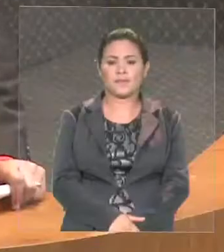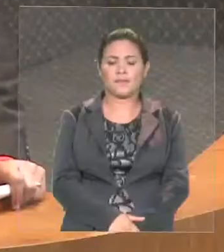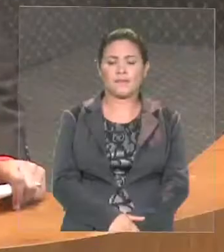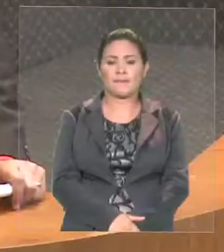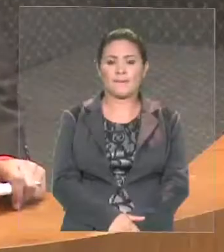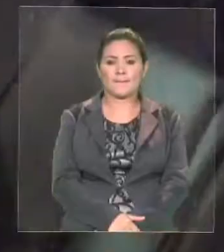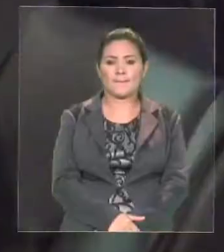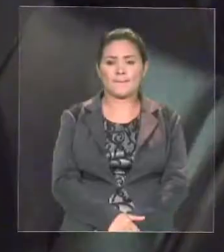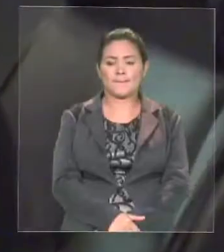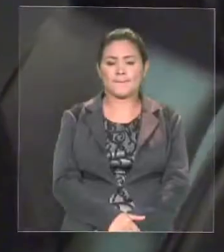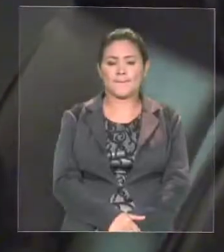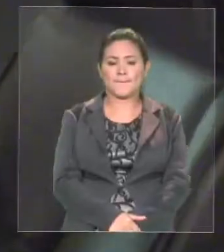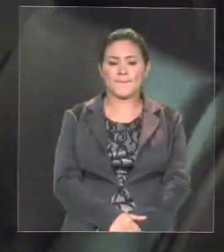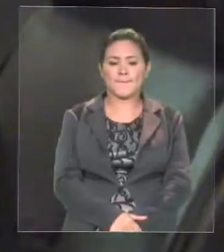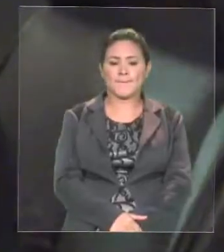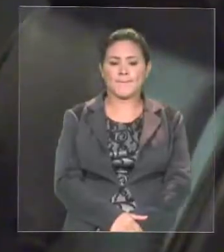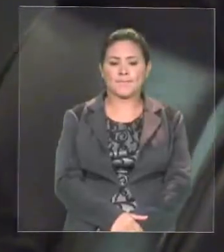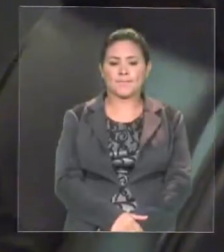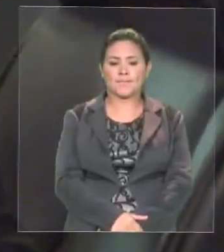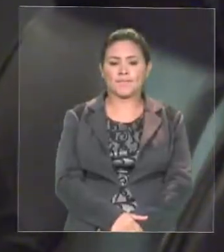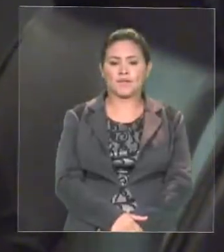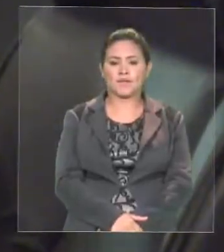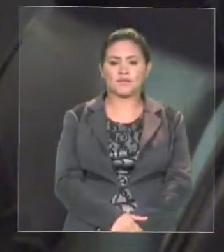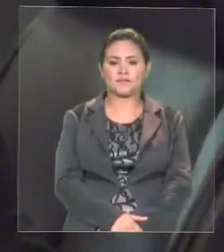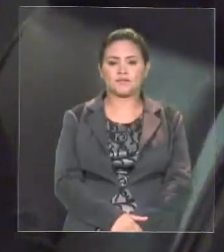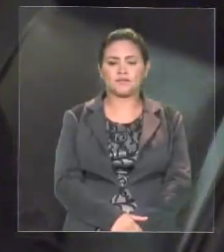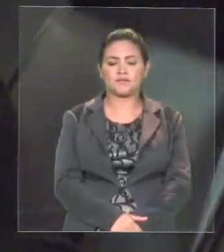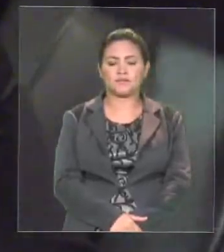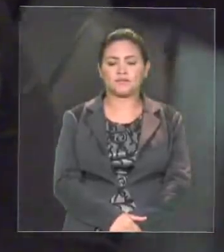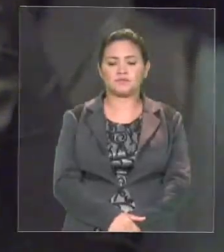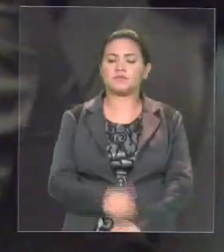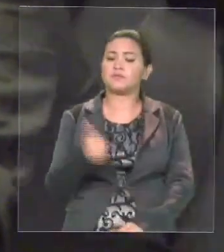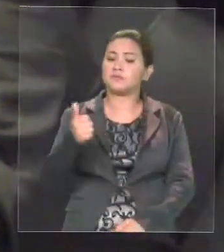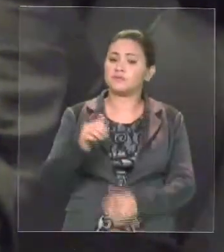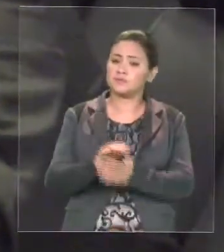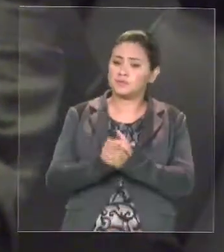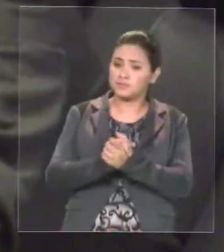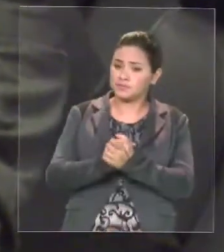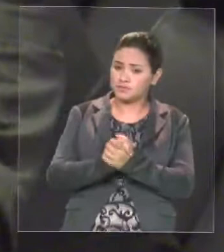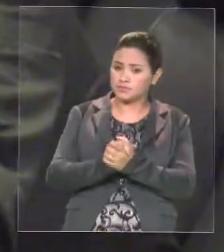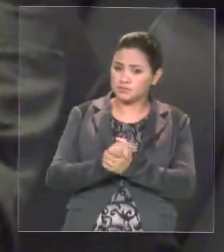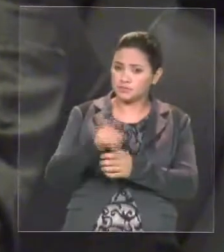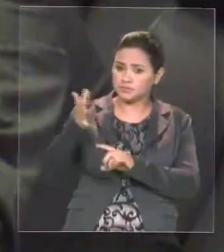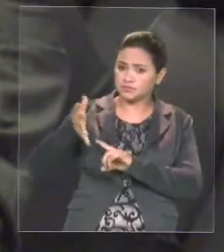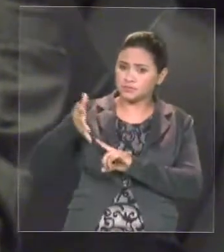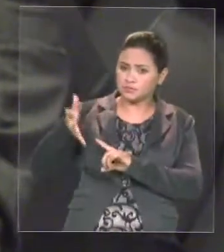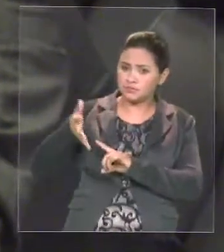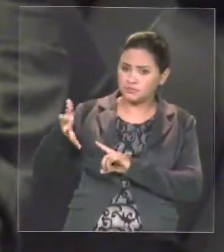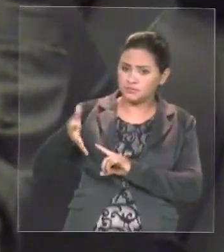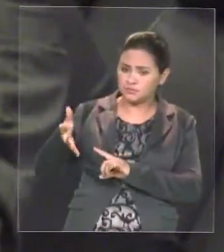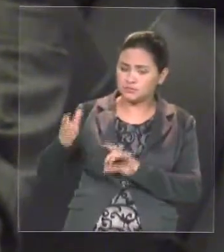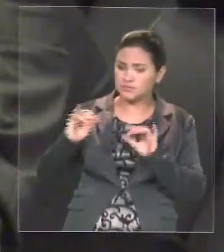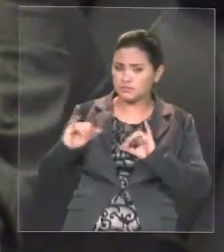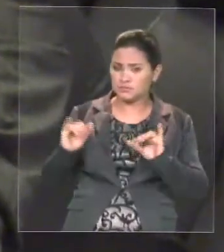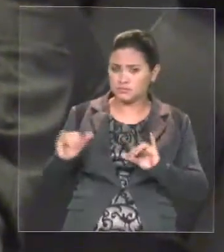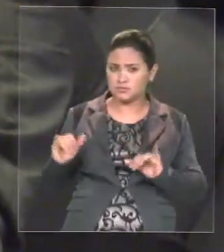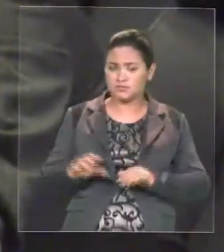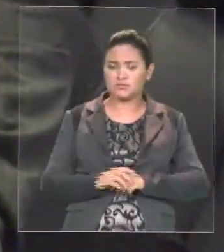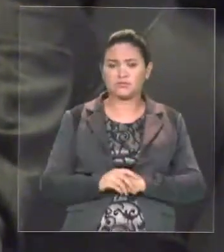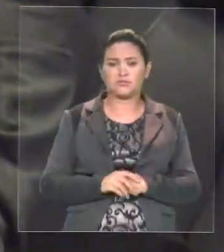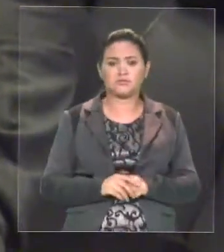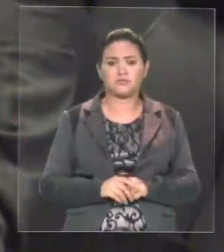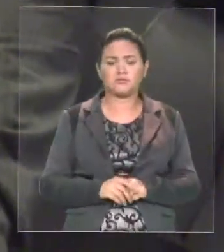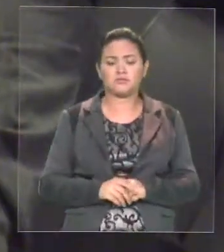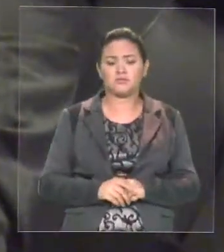finalizo. Deputado Marcos, eu primeiro quero parabenizá-lo, pelo seu discurso, pela sua defesa do que você coloca aqui